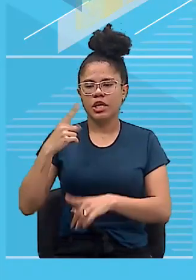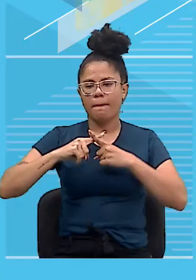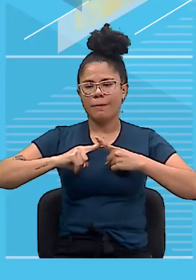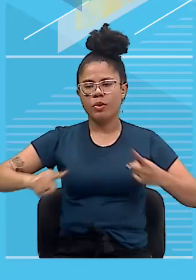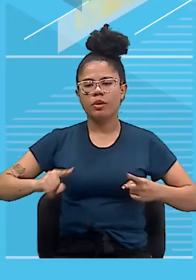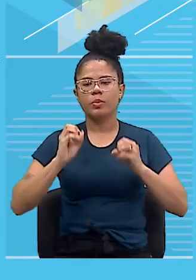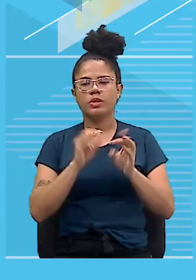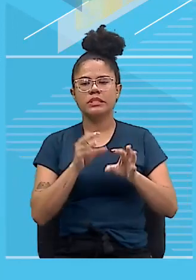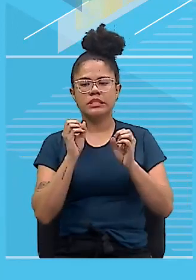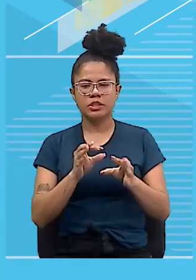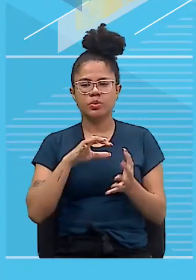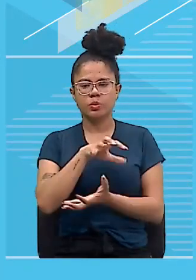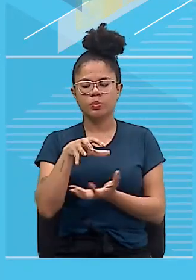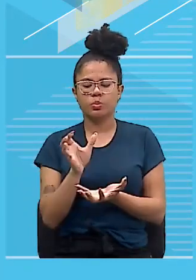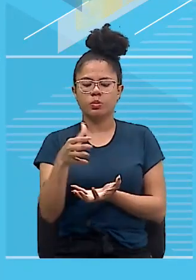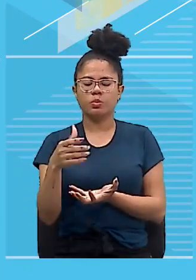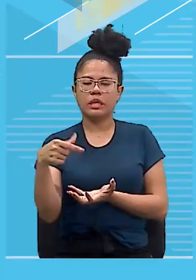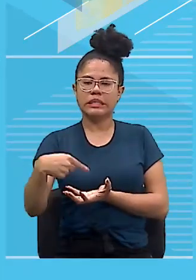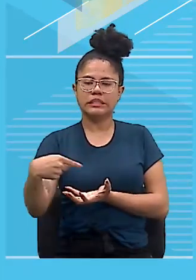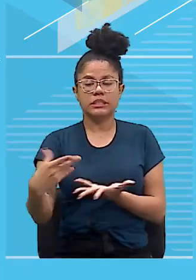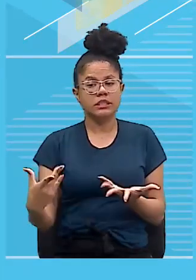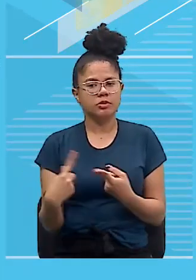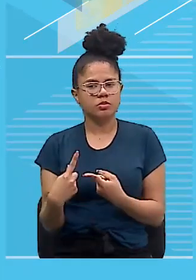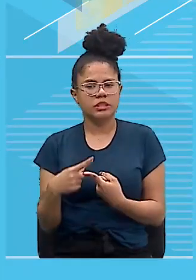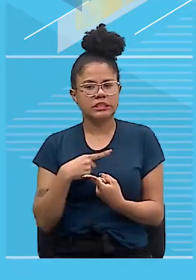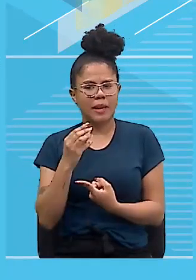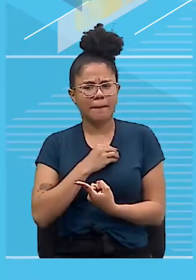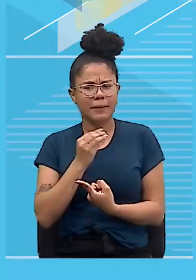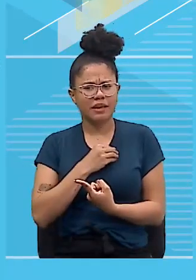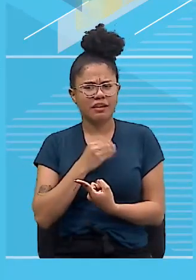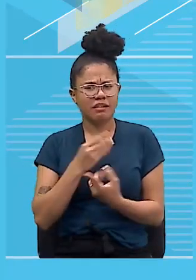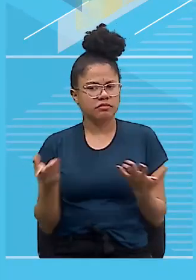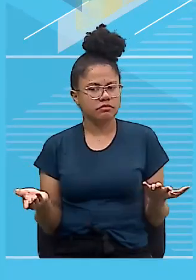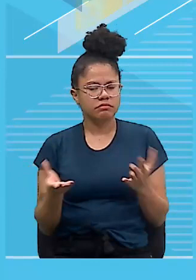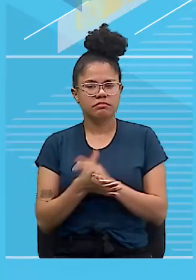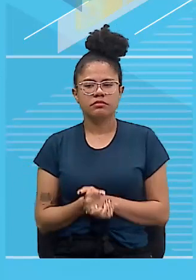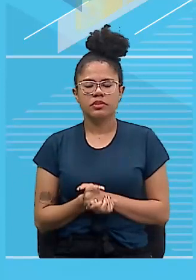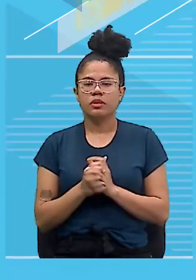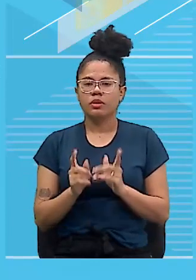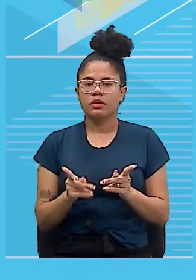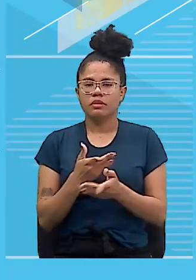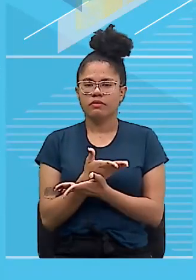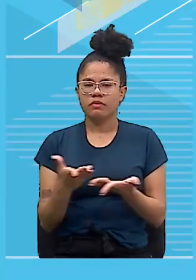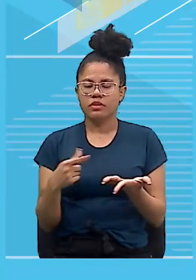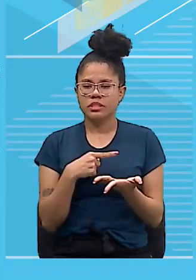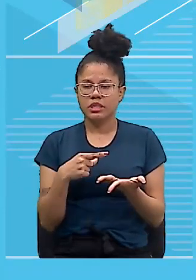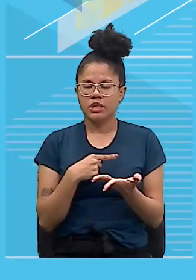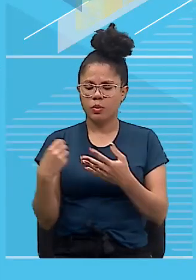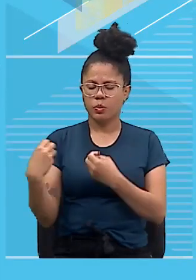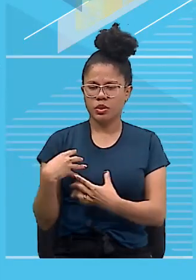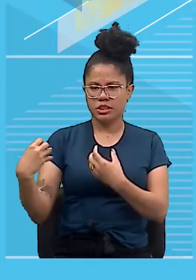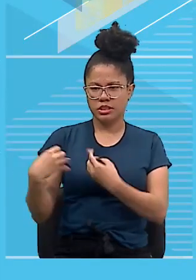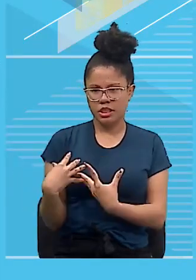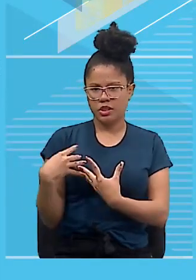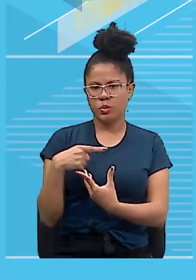da educação ocidental para eles a educação ocidental ela é um pecado Você recebeu uma instrução Educacional